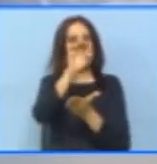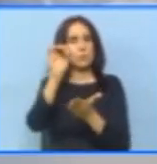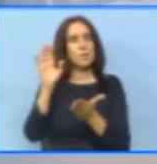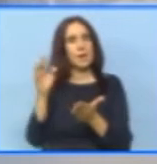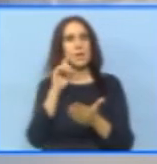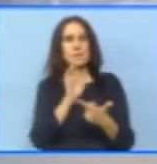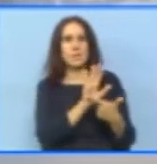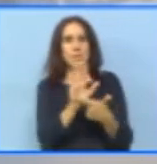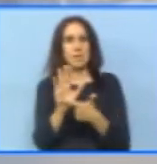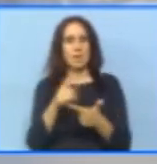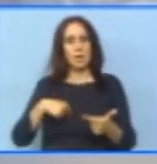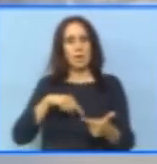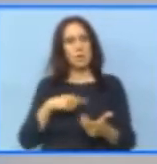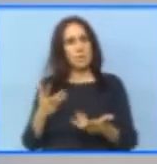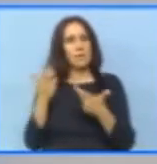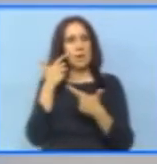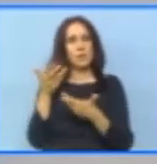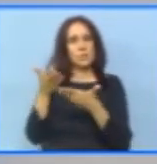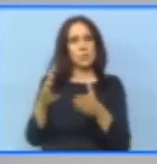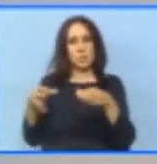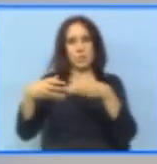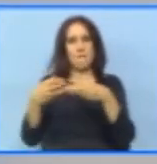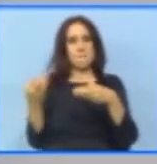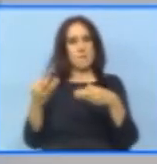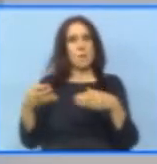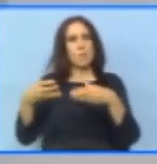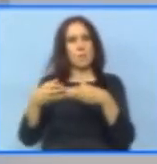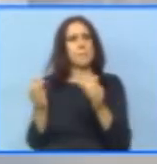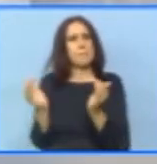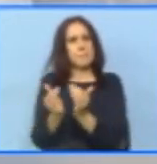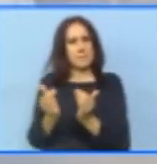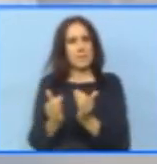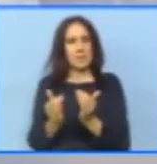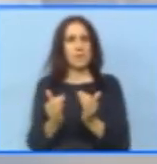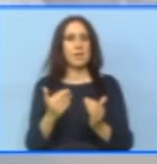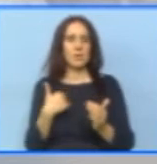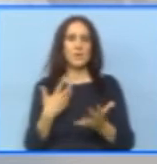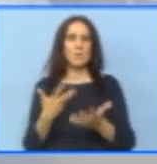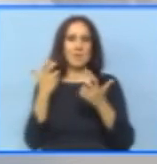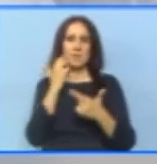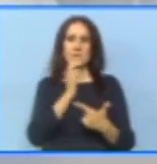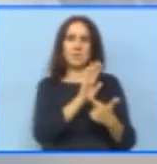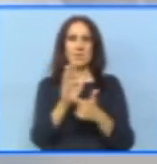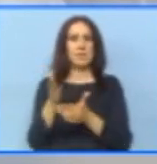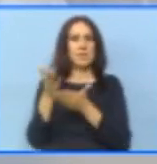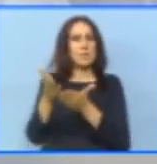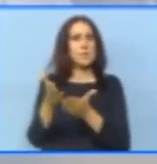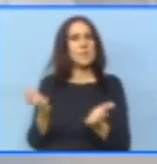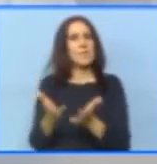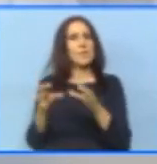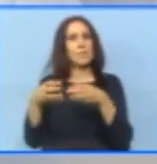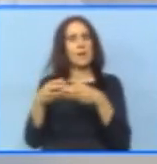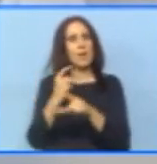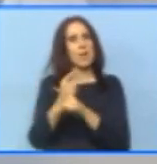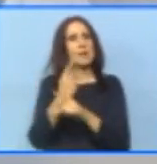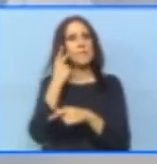este sinal de querermos ajudar a que esta comunidade, apesar de ser uma comunidade pequena, queremos dar este sinal de ajuda para que esta comunidade se